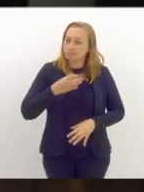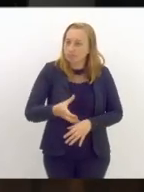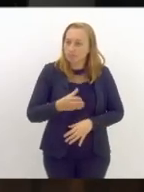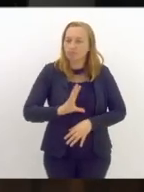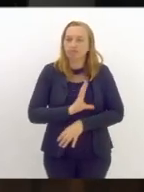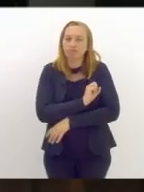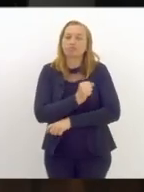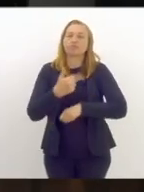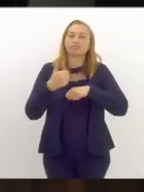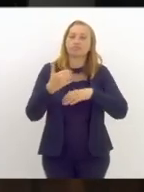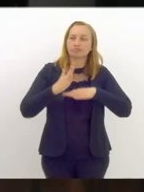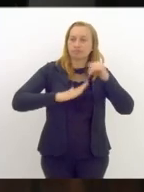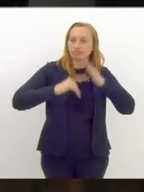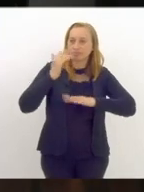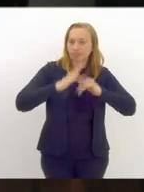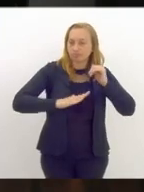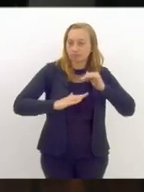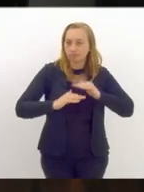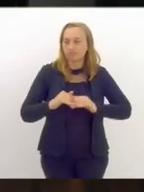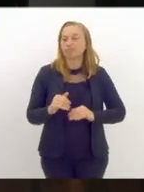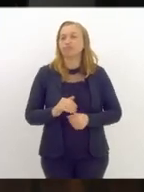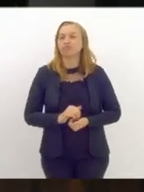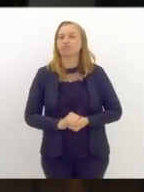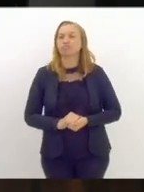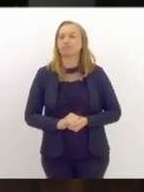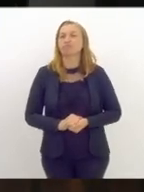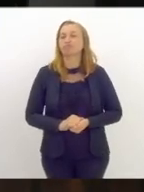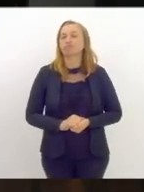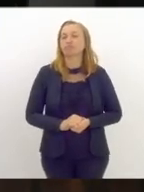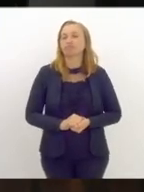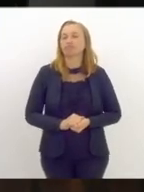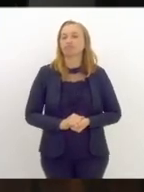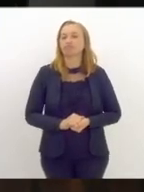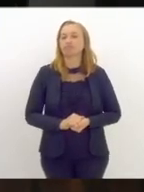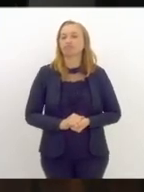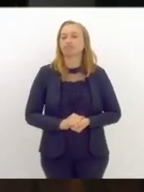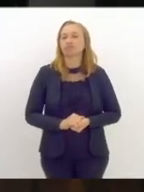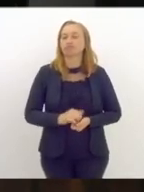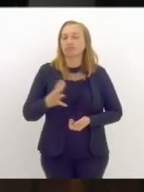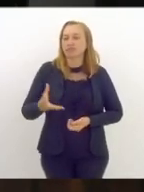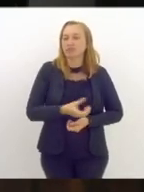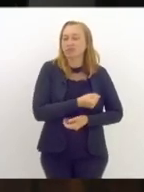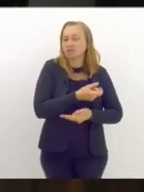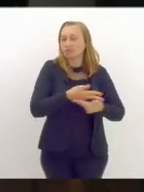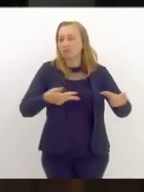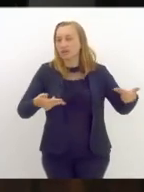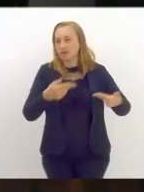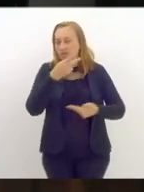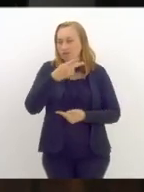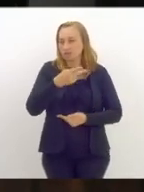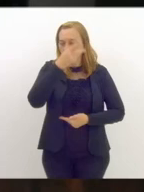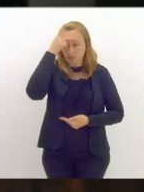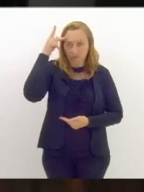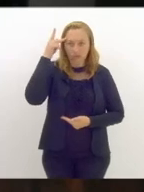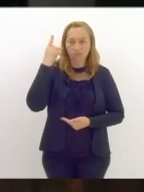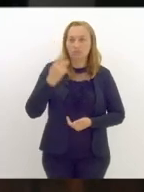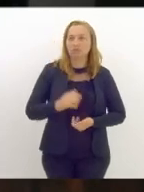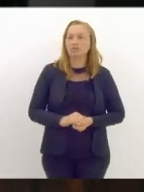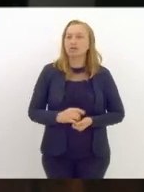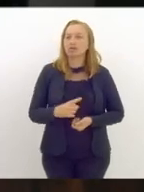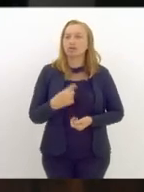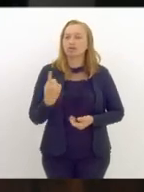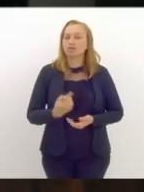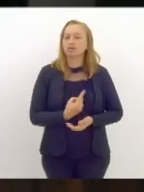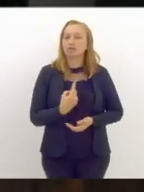à profissão, tal qual preconizou Hipócrates. Eles salvaram centenas e centenas de vidas. Fica aqui, então, os nossos